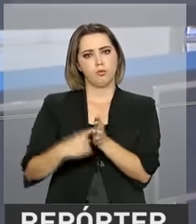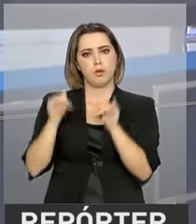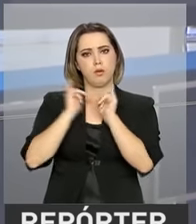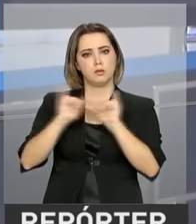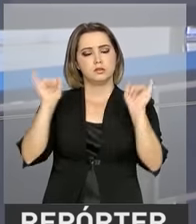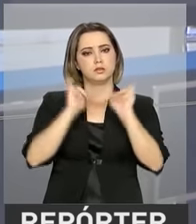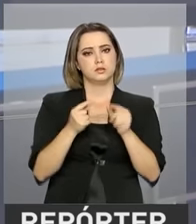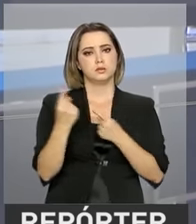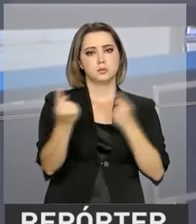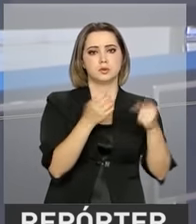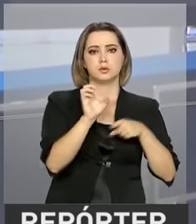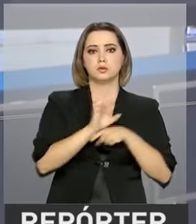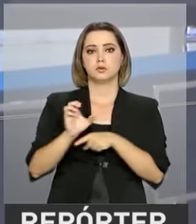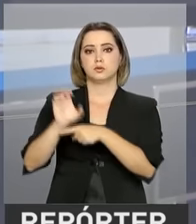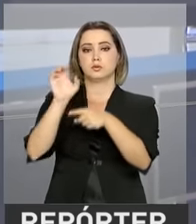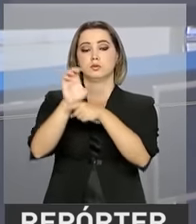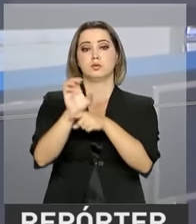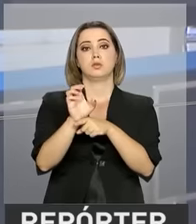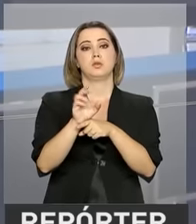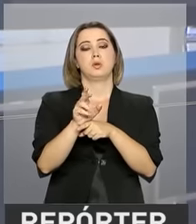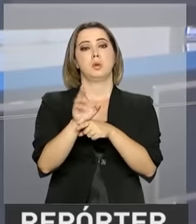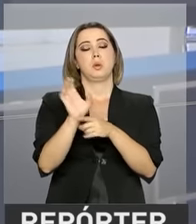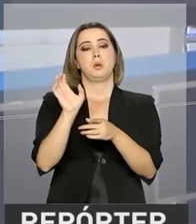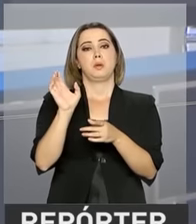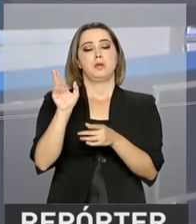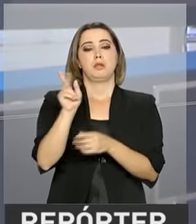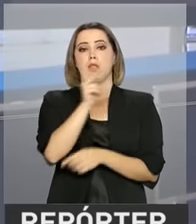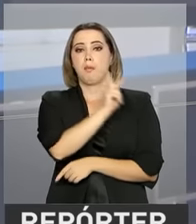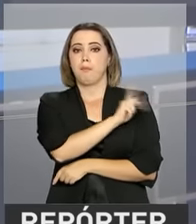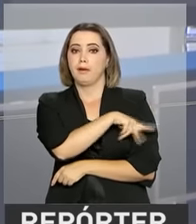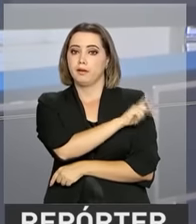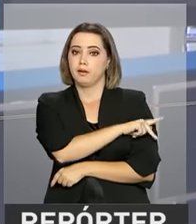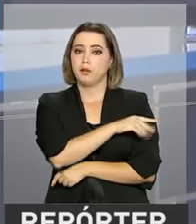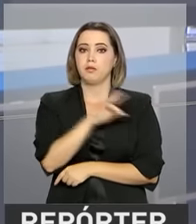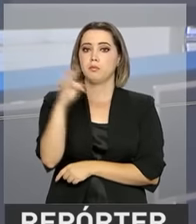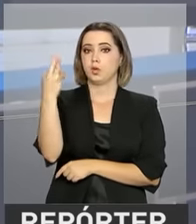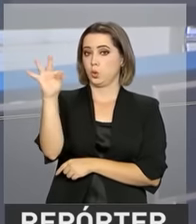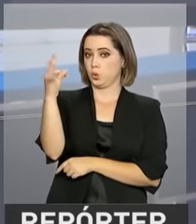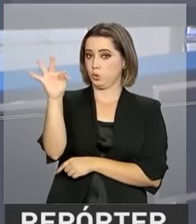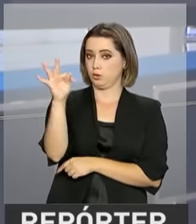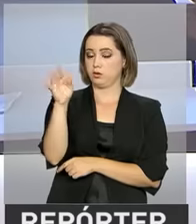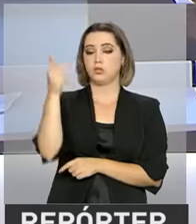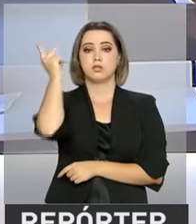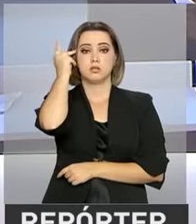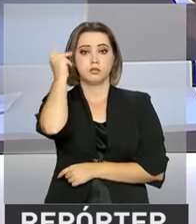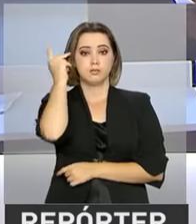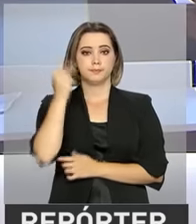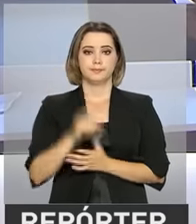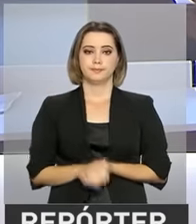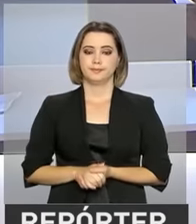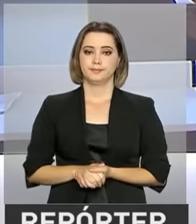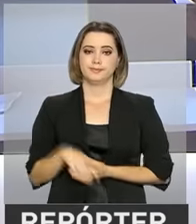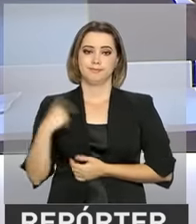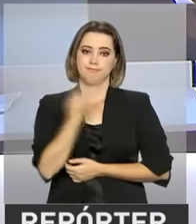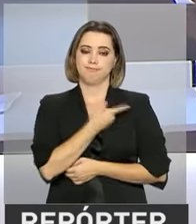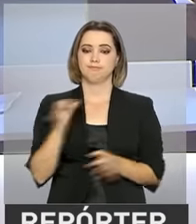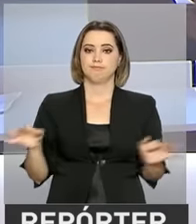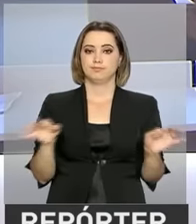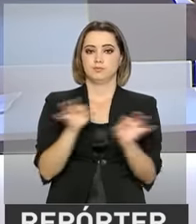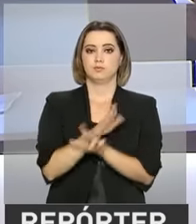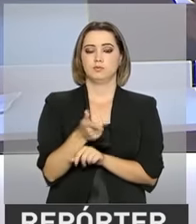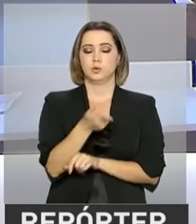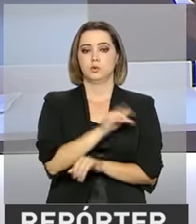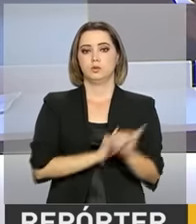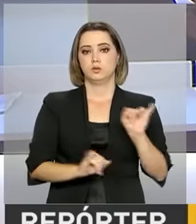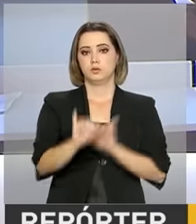lançamentos estaduais do criança feliz na Paraíba no Tocantins e em São Paulo nós ficamos por aqui voltamos a